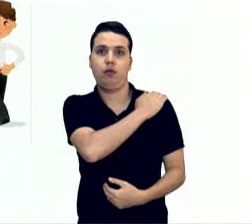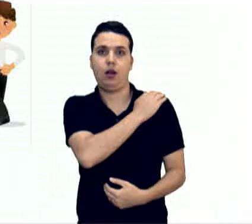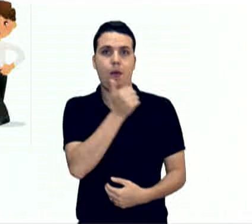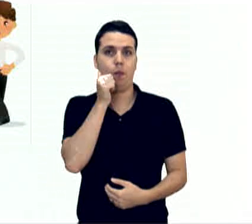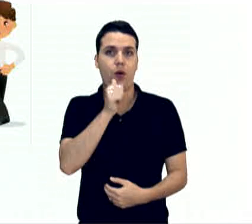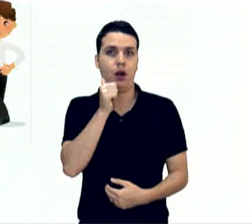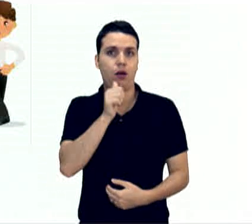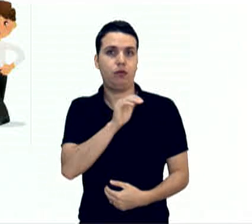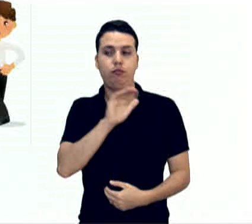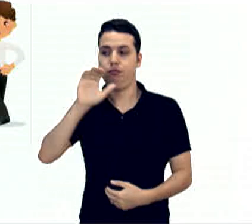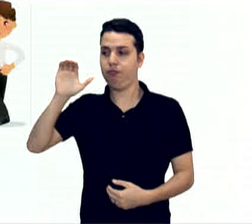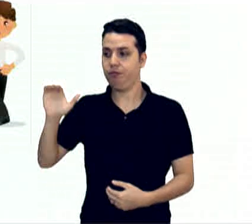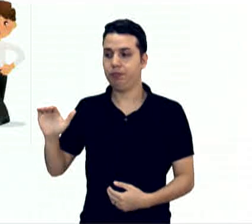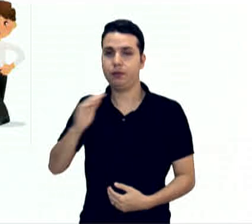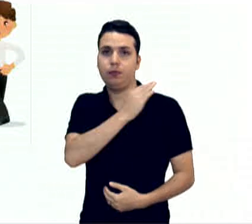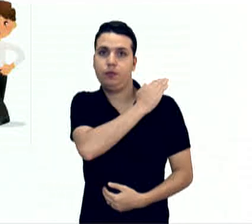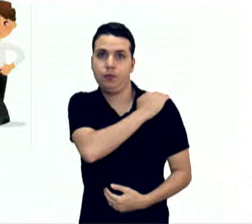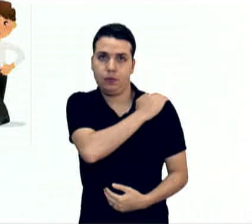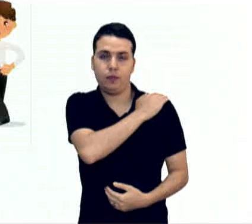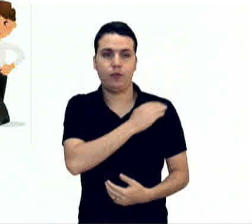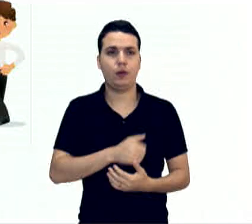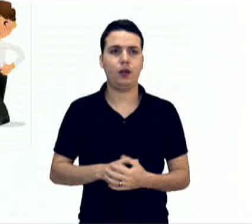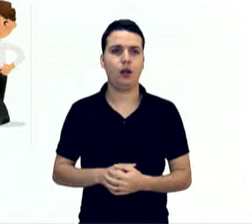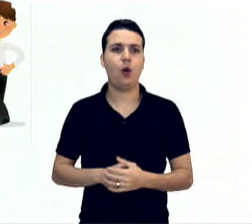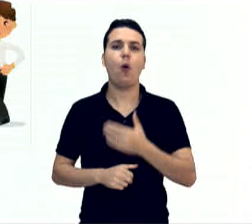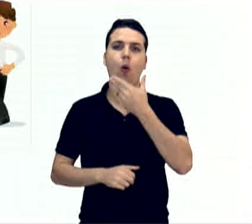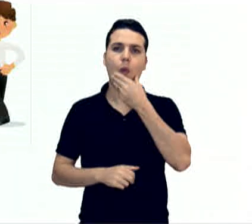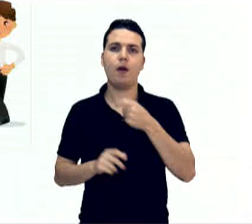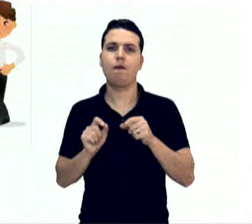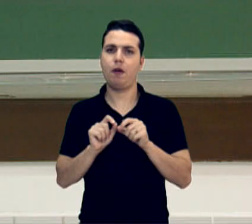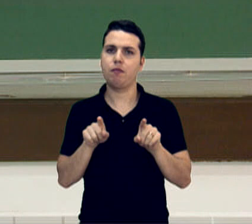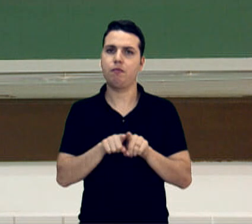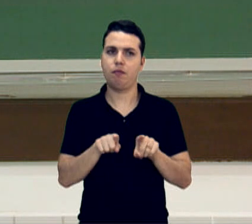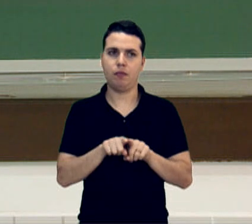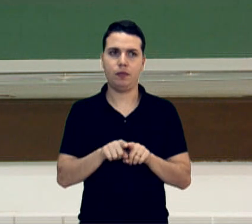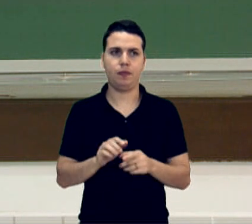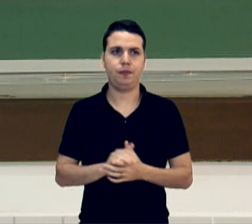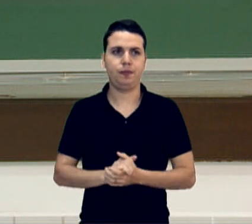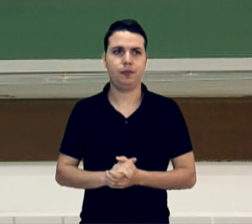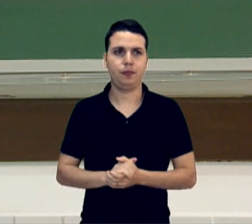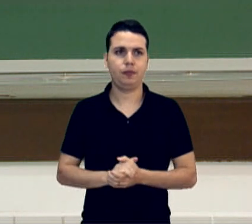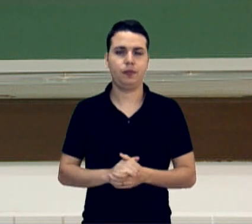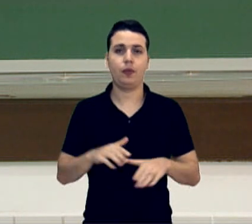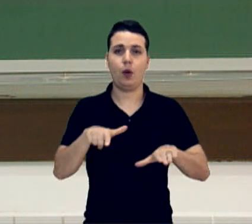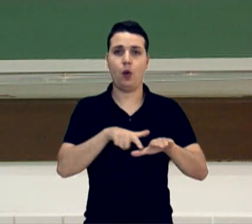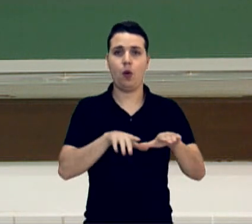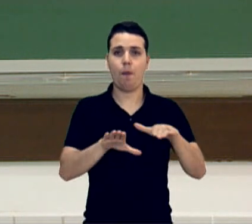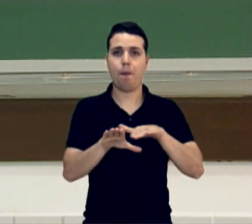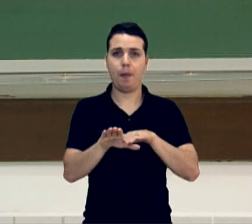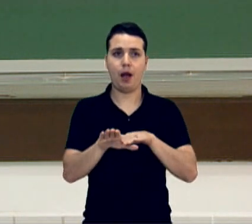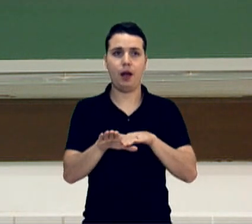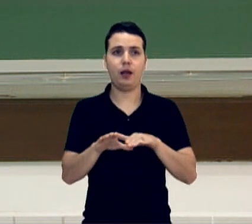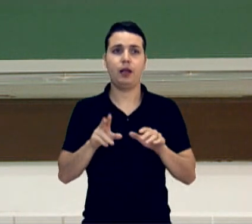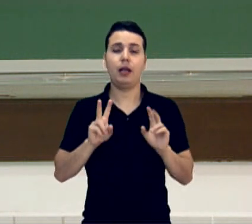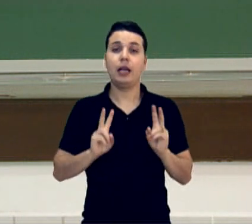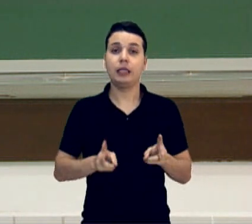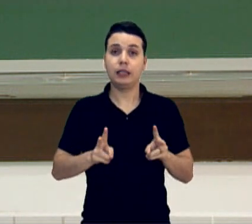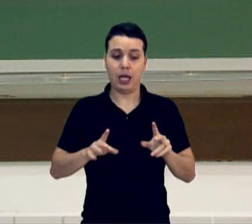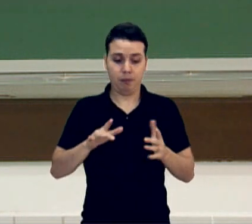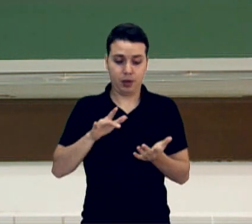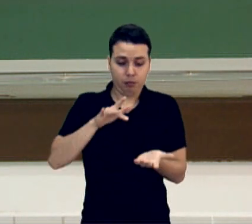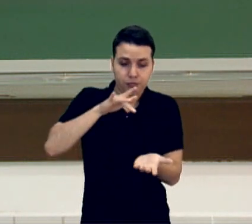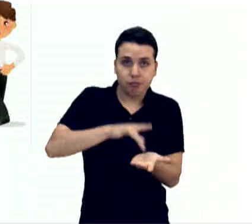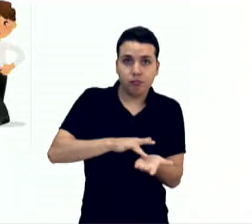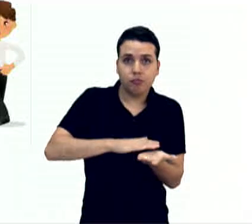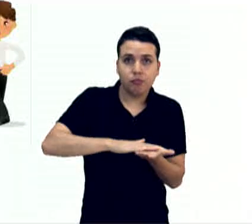também, enquanto ele realiza o mesmo procedimento. Então, o pé deve permanecer sempre em contato com o